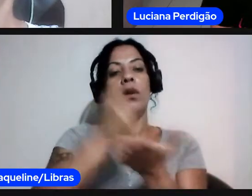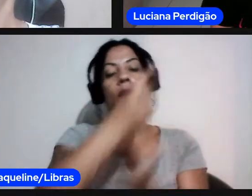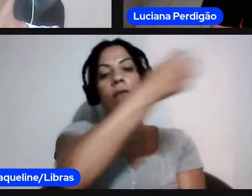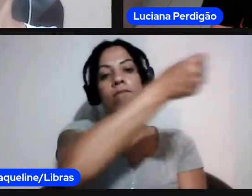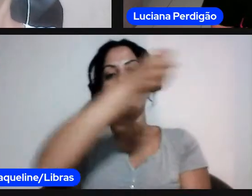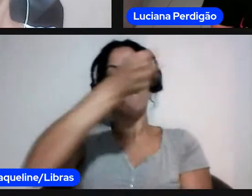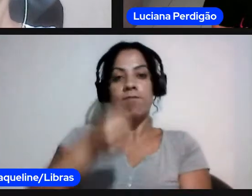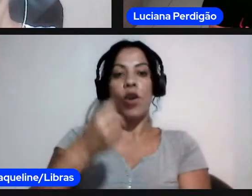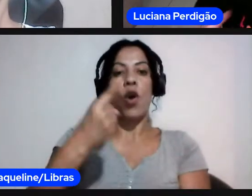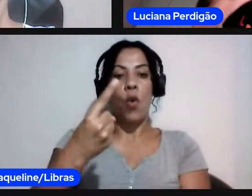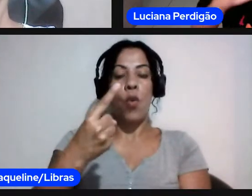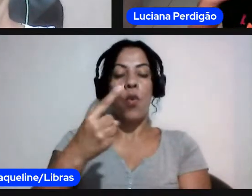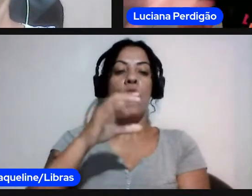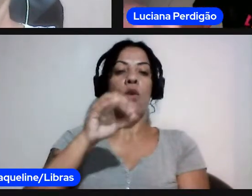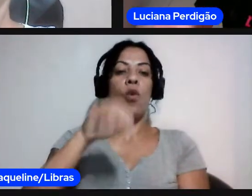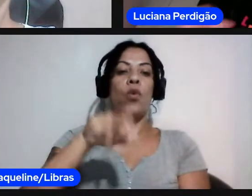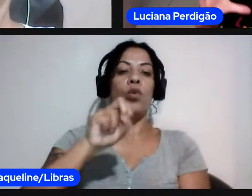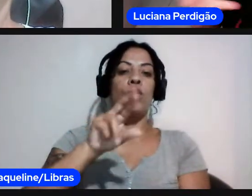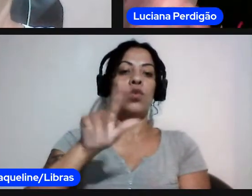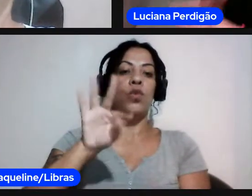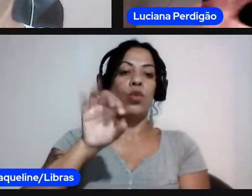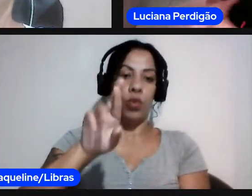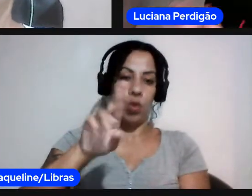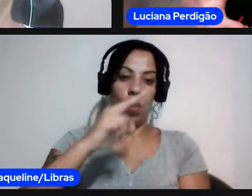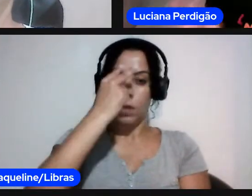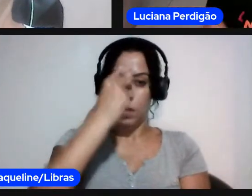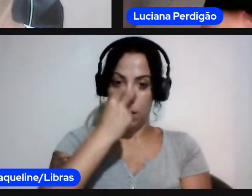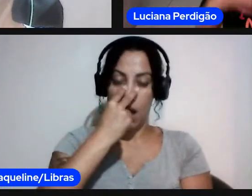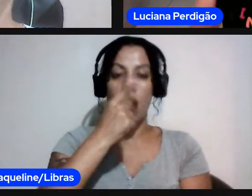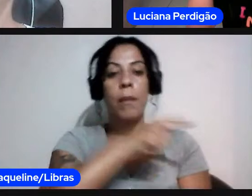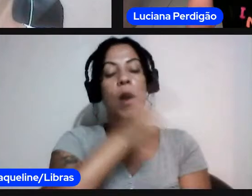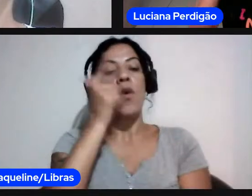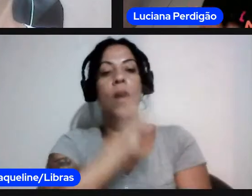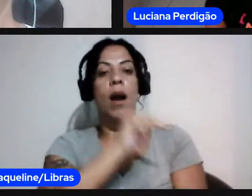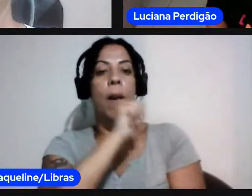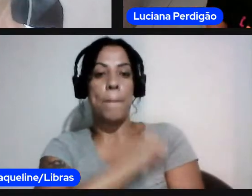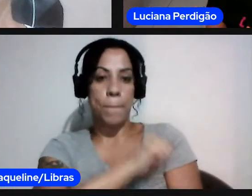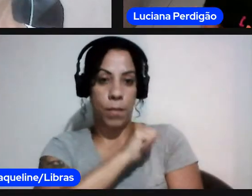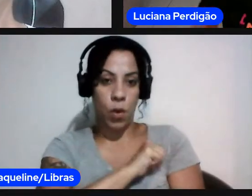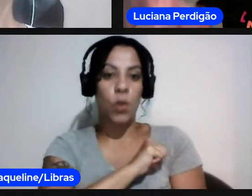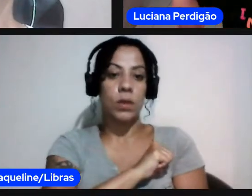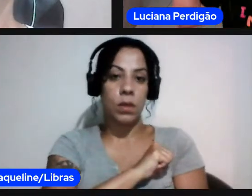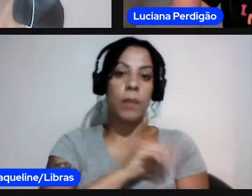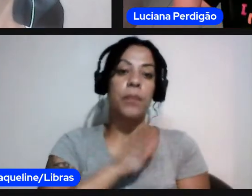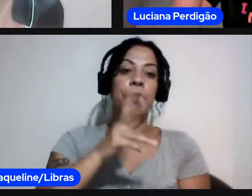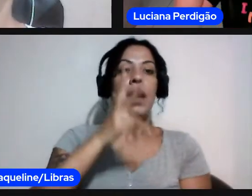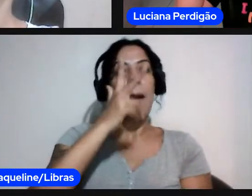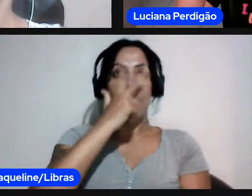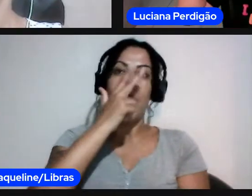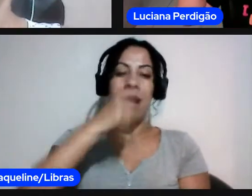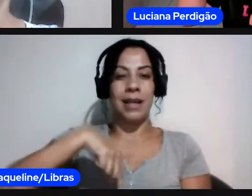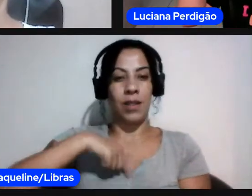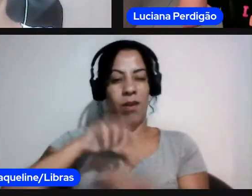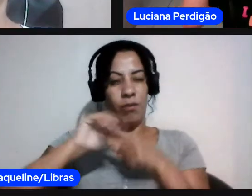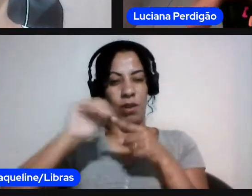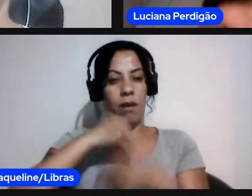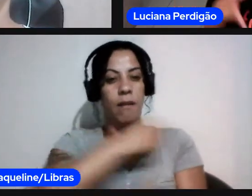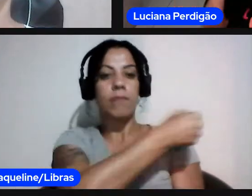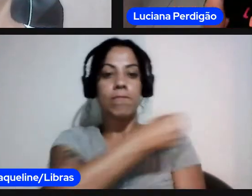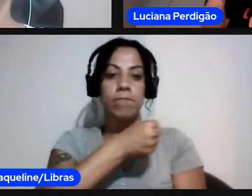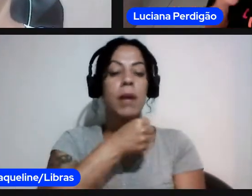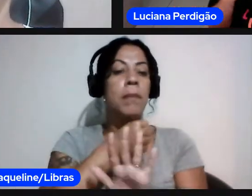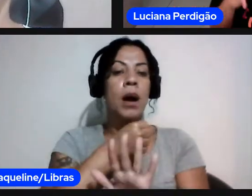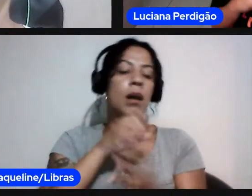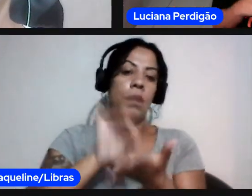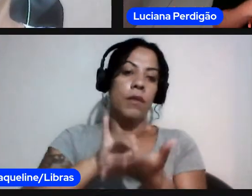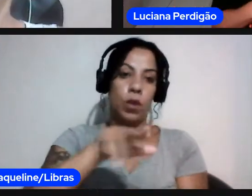aí, fica até parecendo que era jogo de comadre, mas não foi. A gente fez o edital, mas na hora